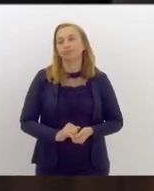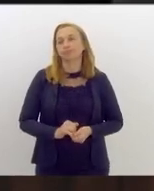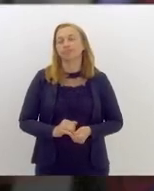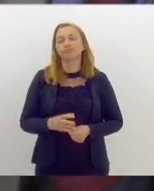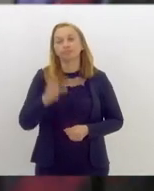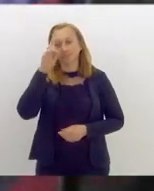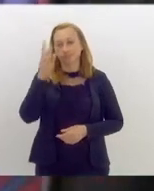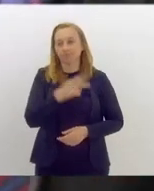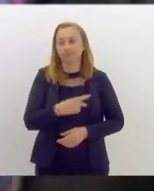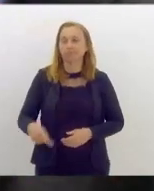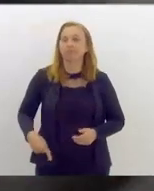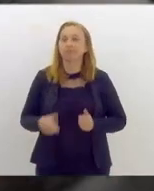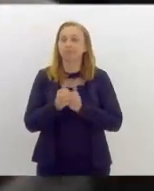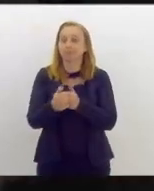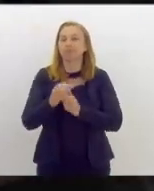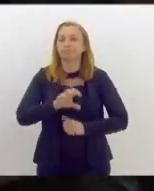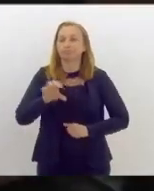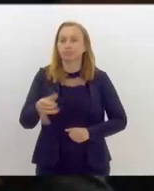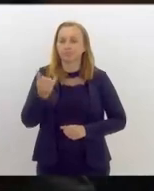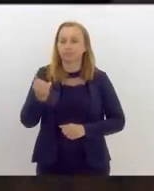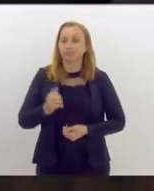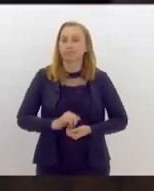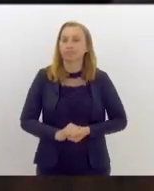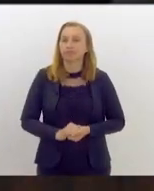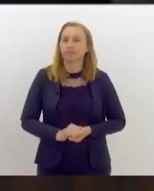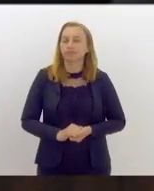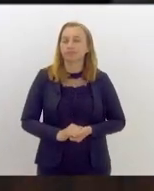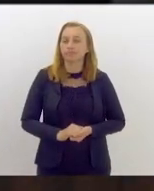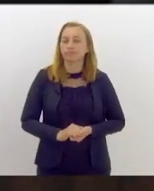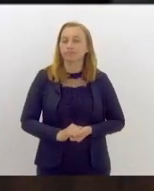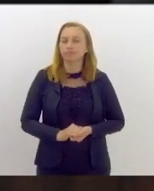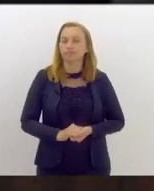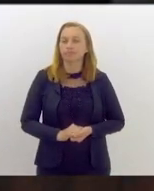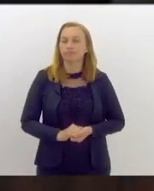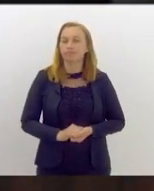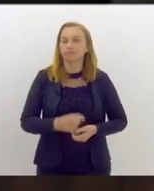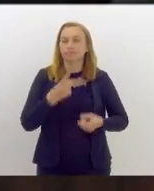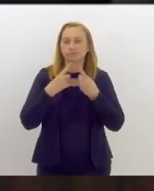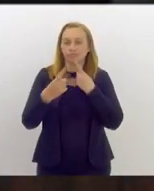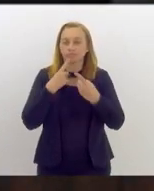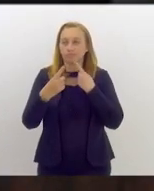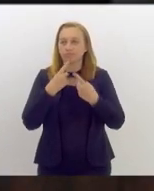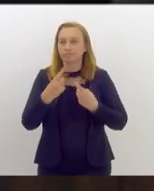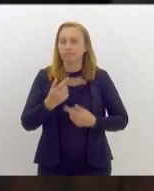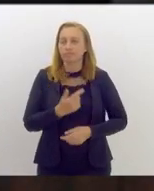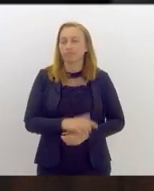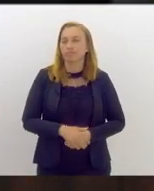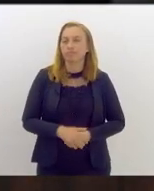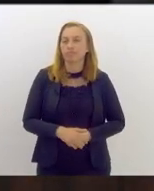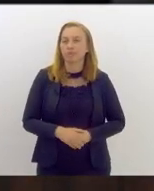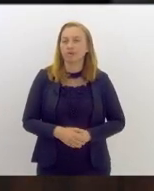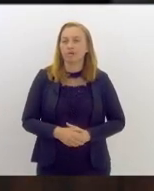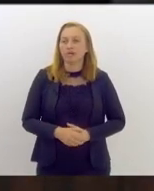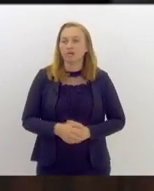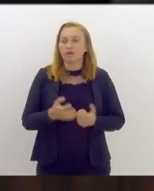senhor presidente acompanha o Aparecida ccj com os pareceres emitidos em discussão